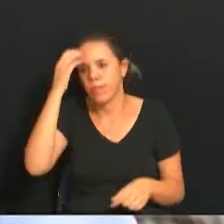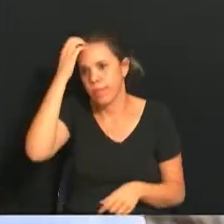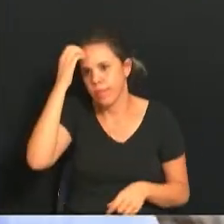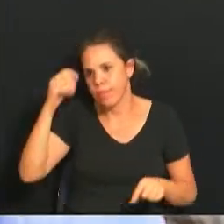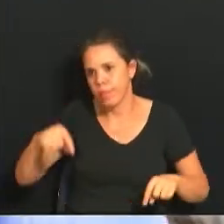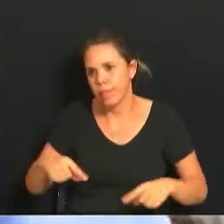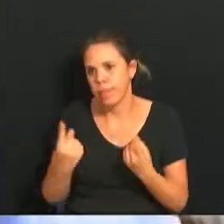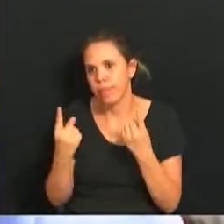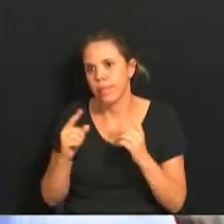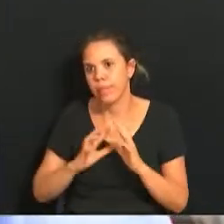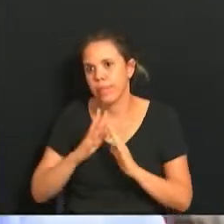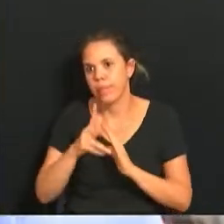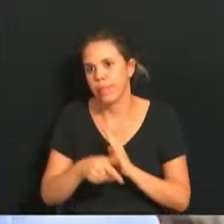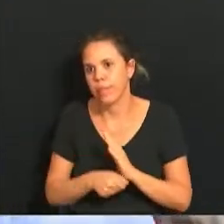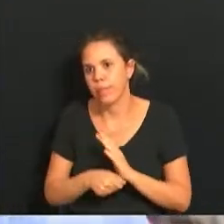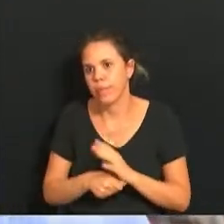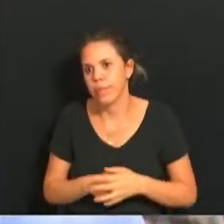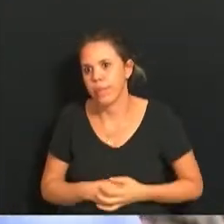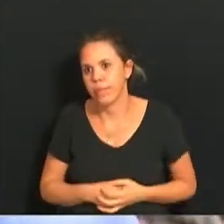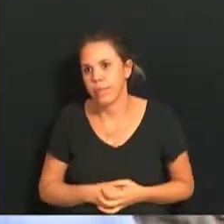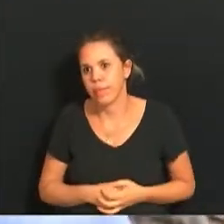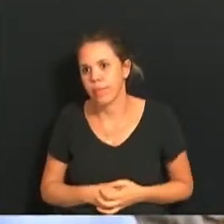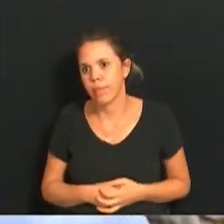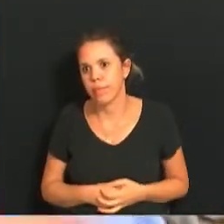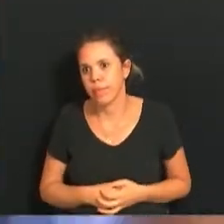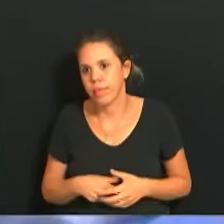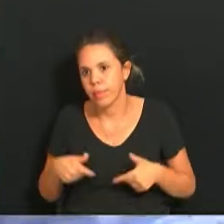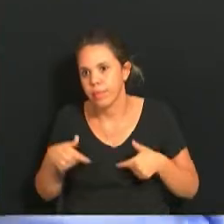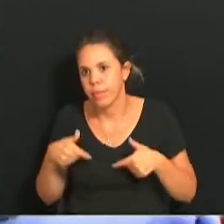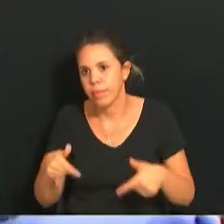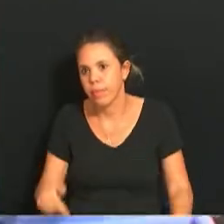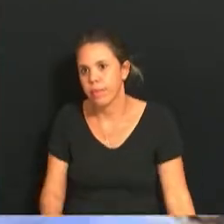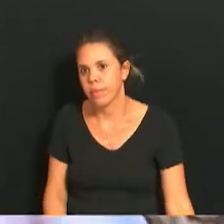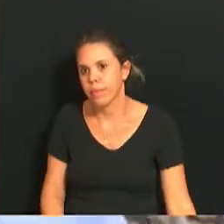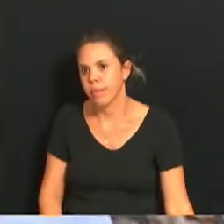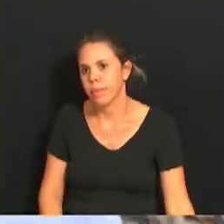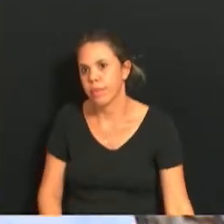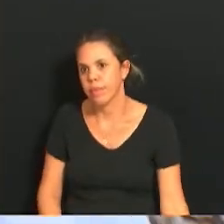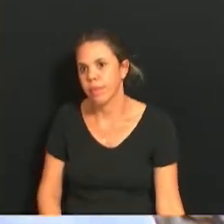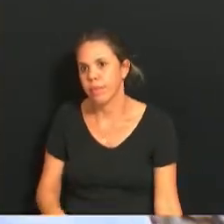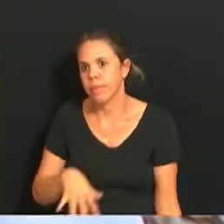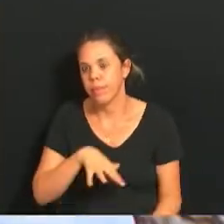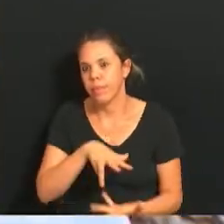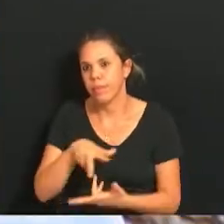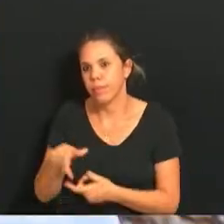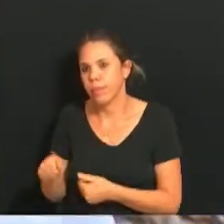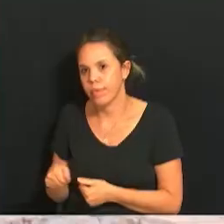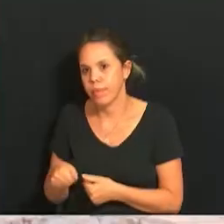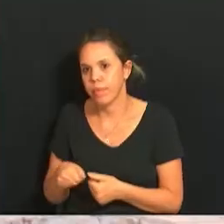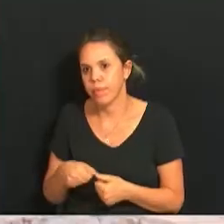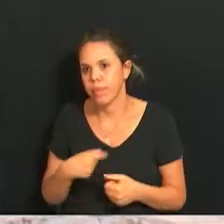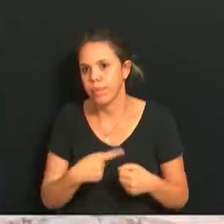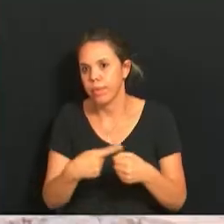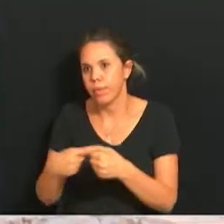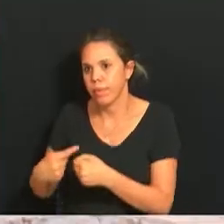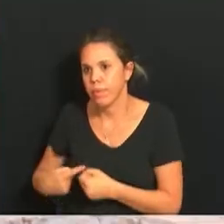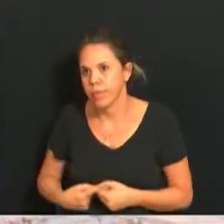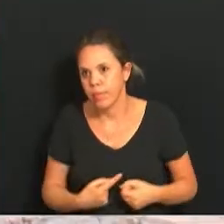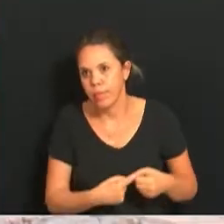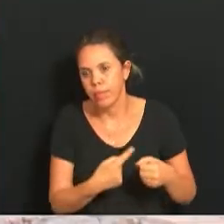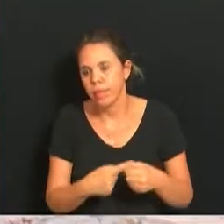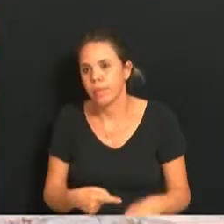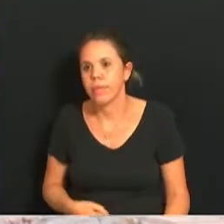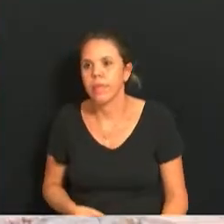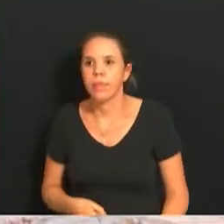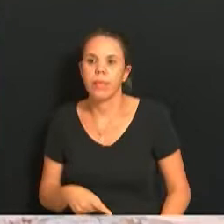desafios ambientais para serem enfrentados no mundo e também nos municípios. Entre os itens de